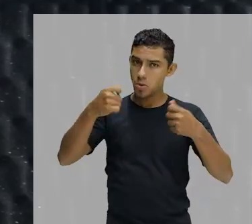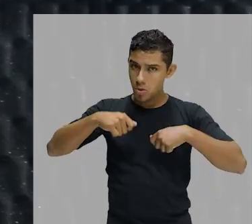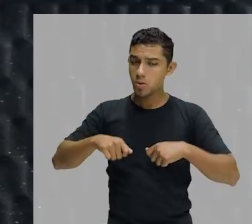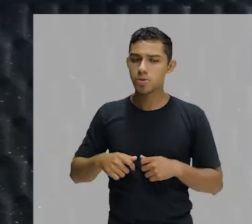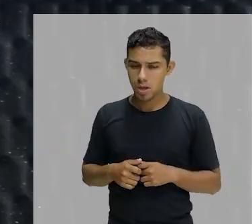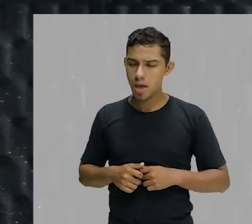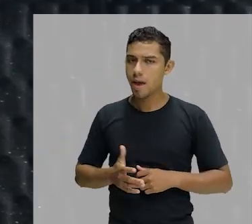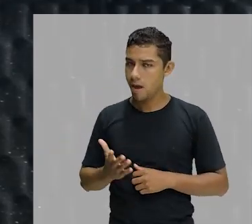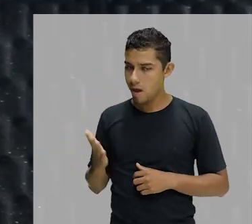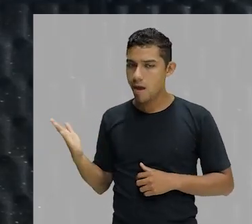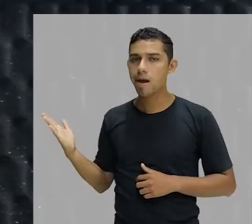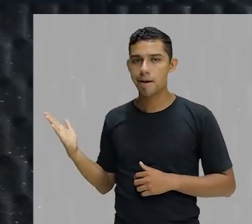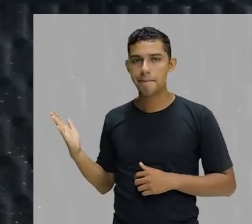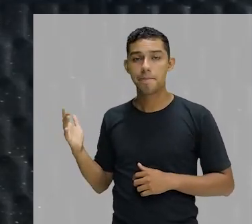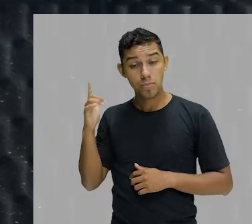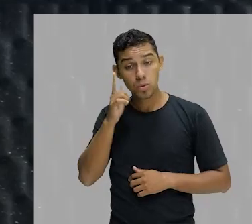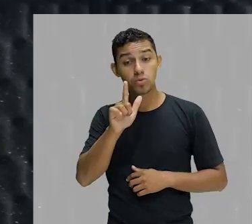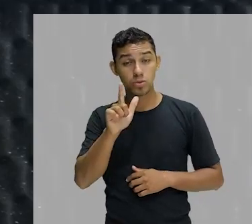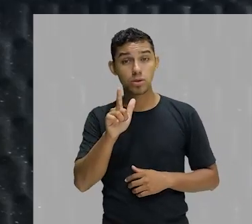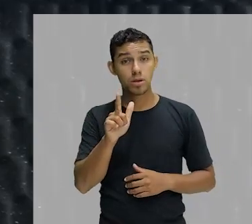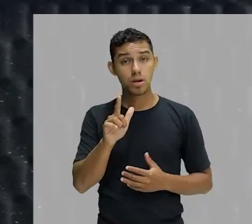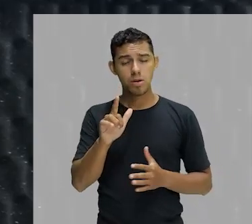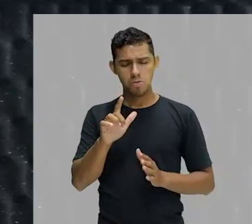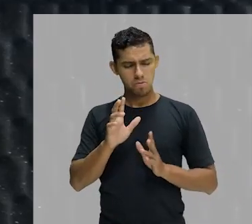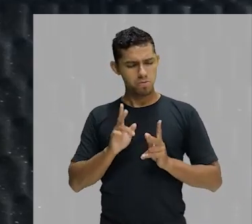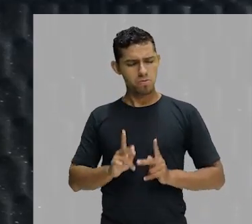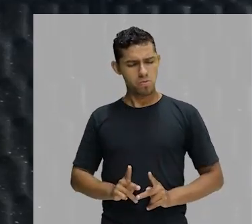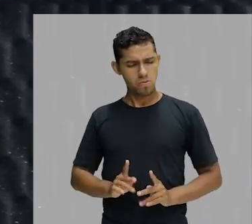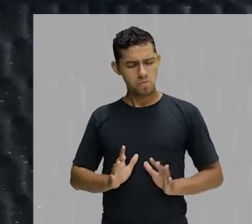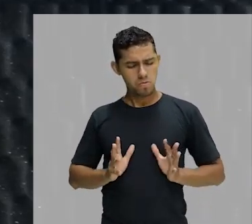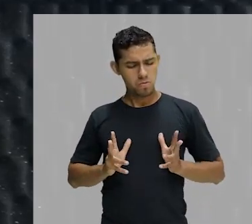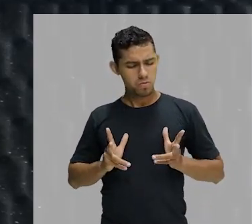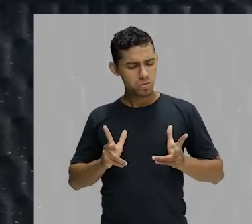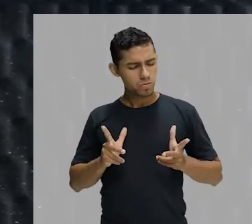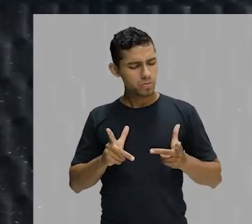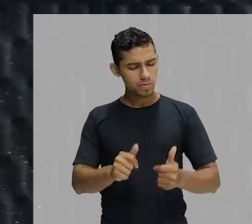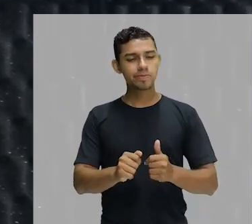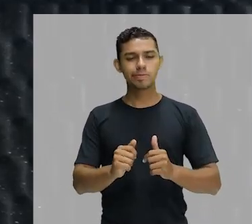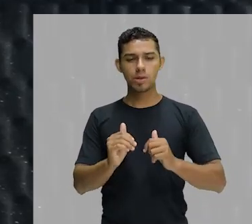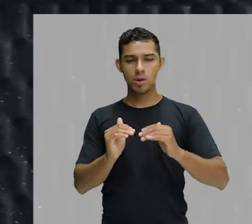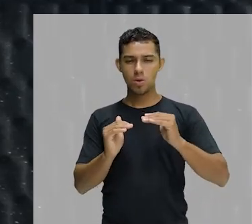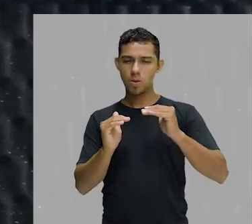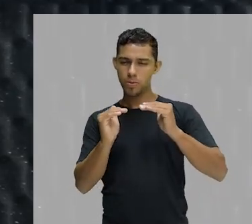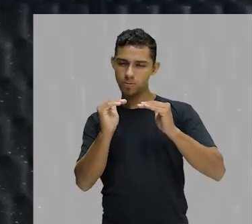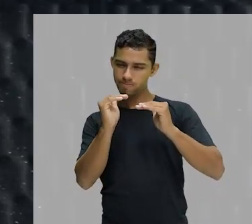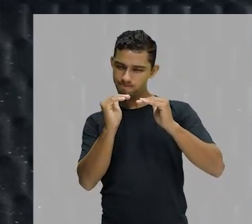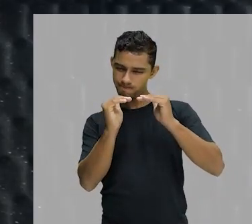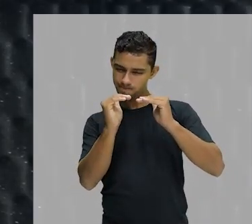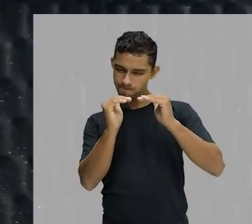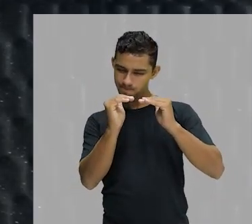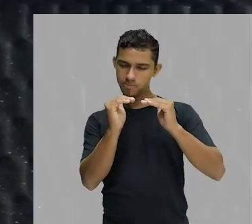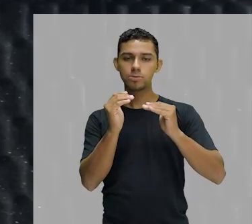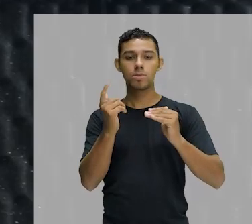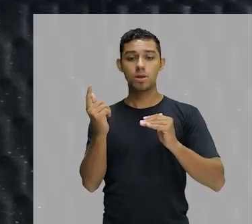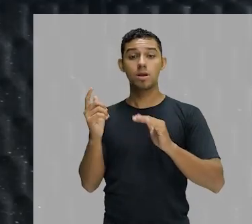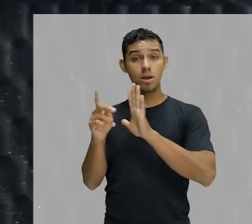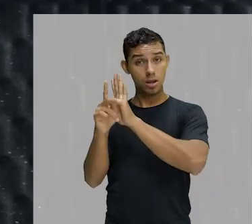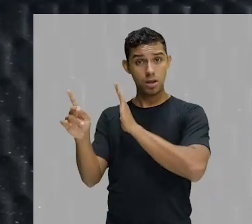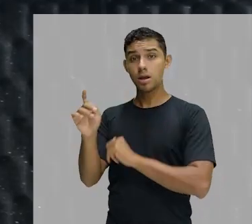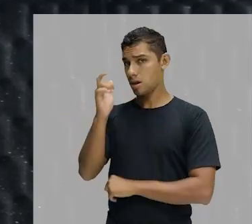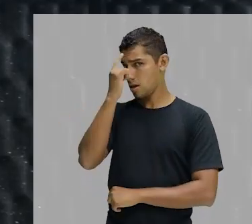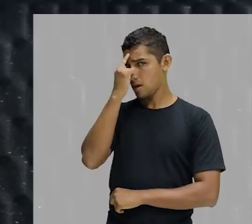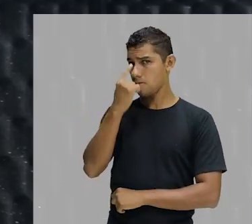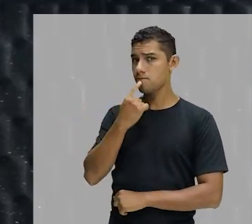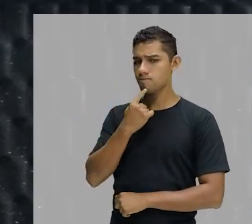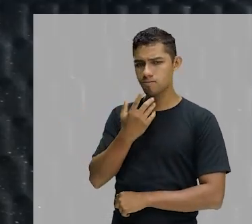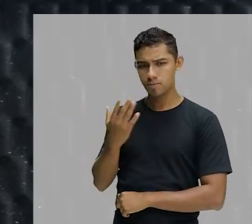é equilíbrio. É você chegar em determinada posição e você conseguir manter o equilíbrio. Aqui eu trouxe propositalmente essa imagem para mostrar